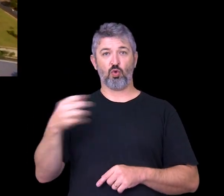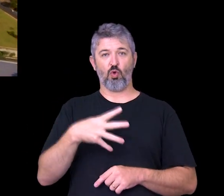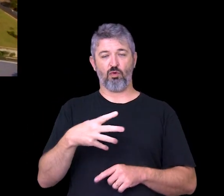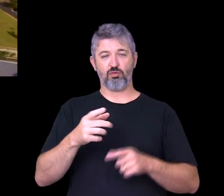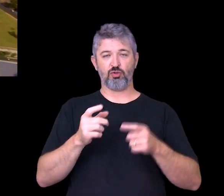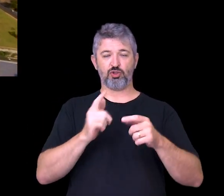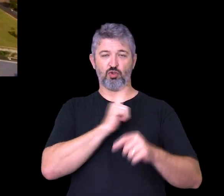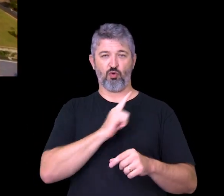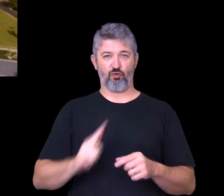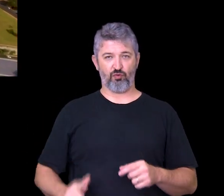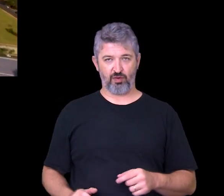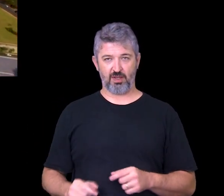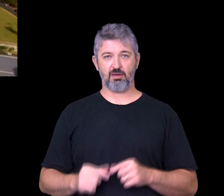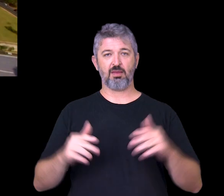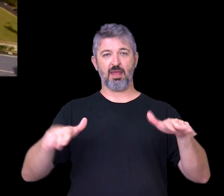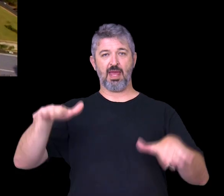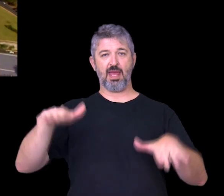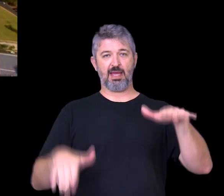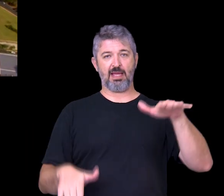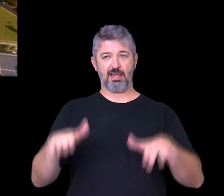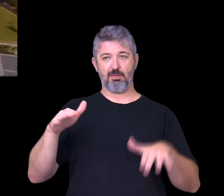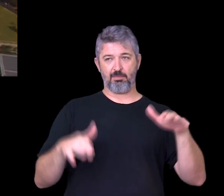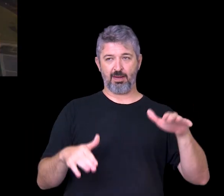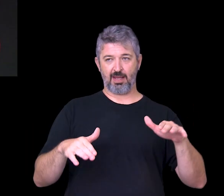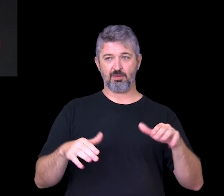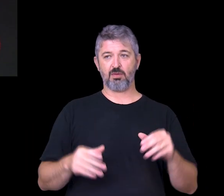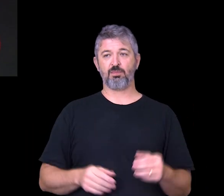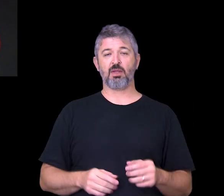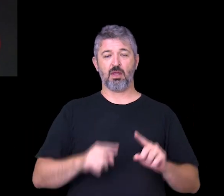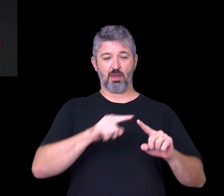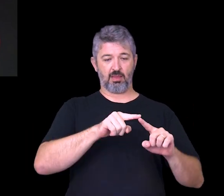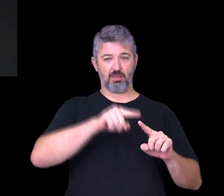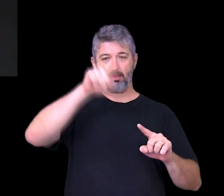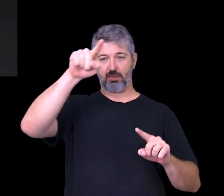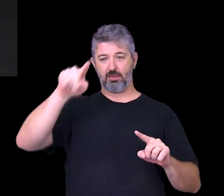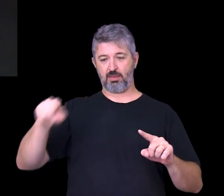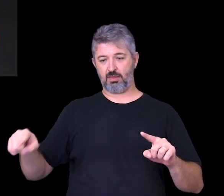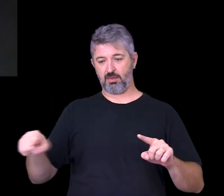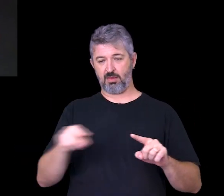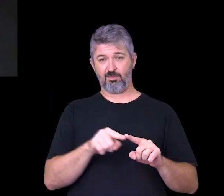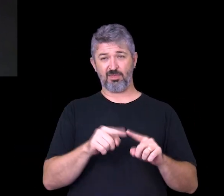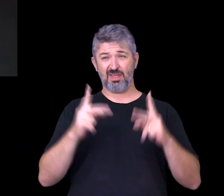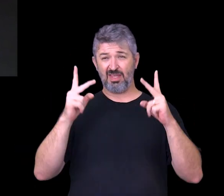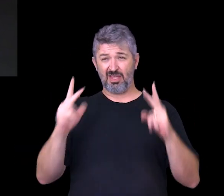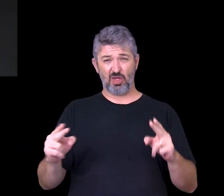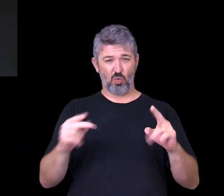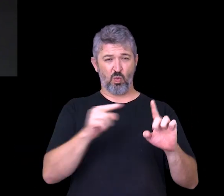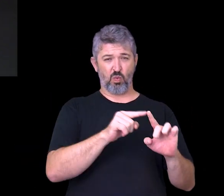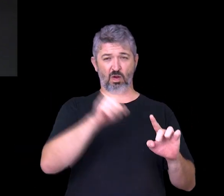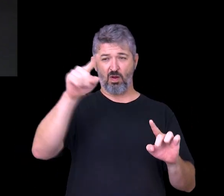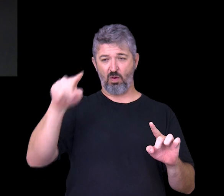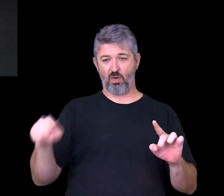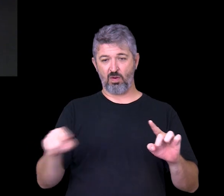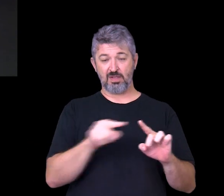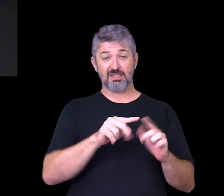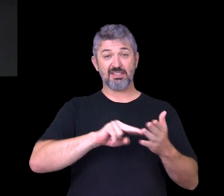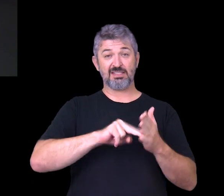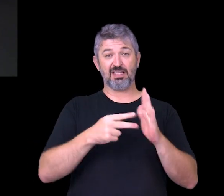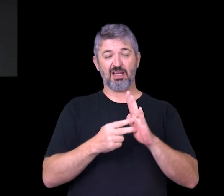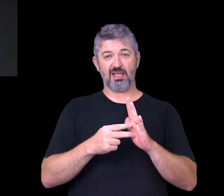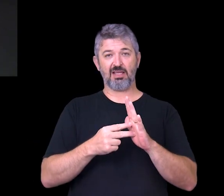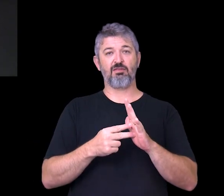você tem equilibrados, porque equilibrados. Todos os lados todos são têm o mesmo valor, mas no ponto de fuga dessa